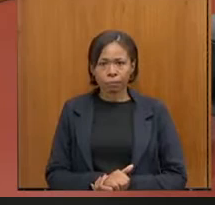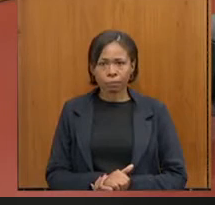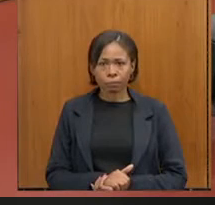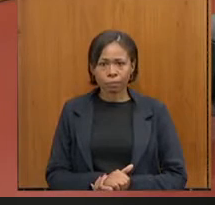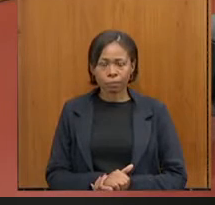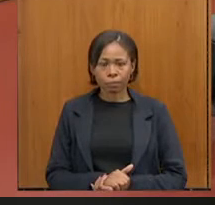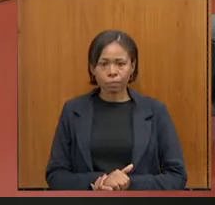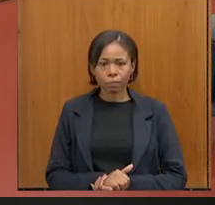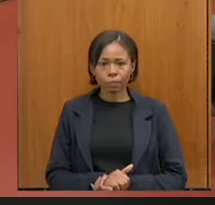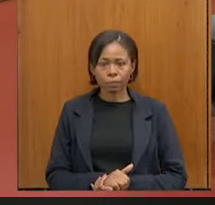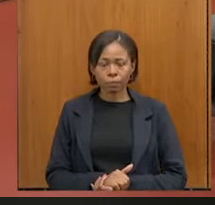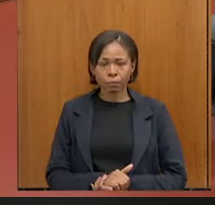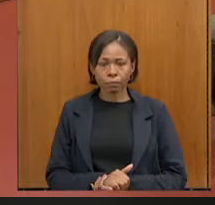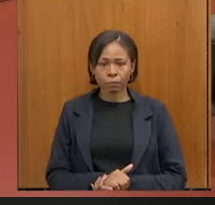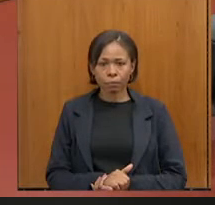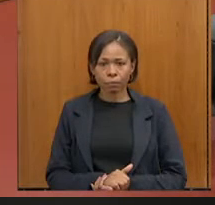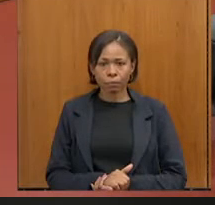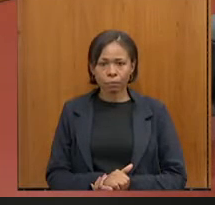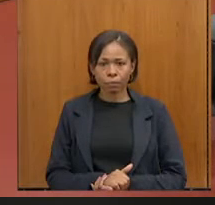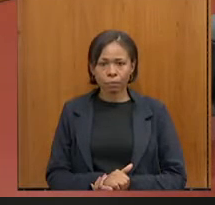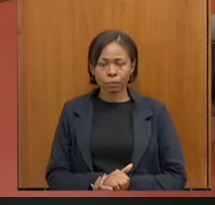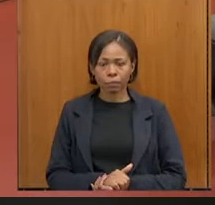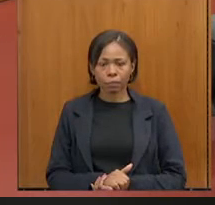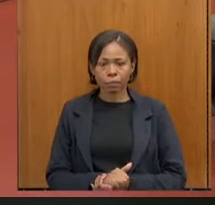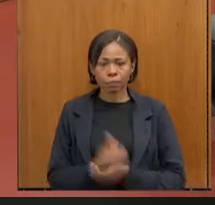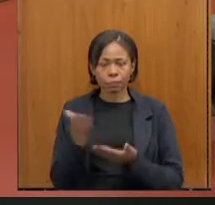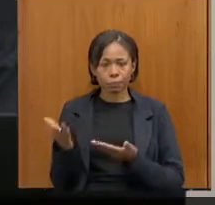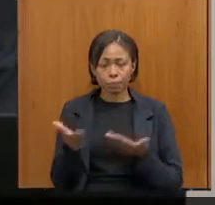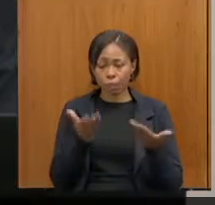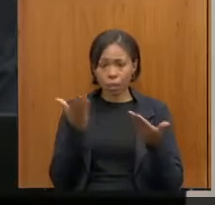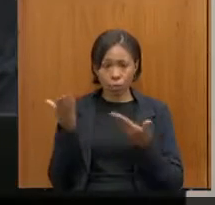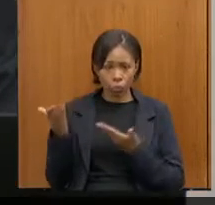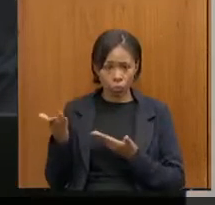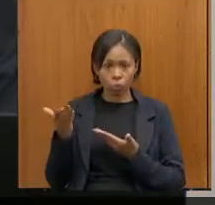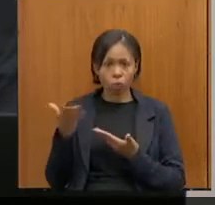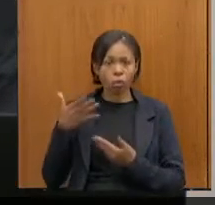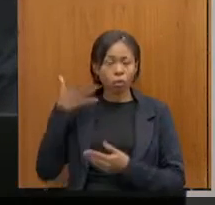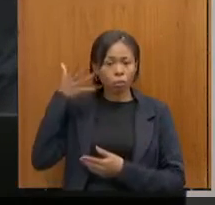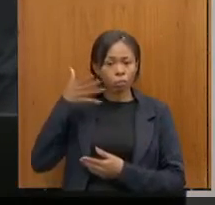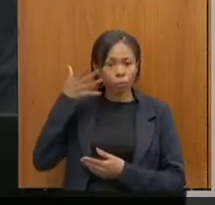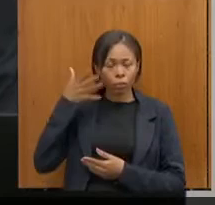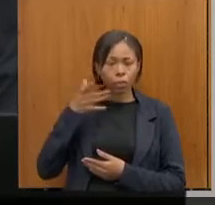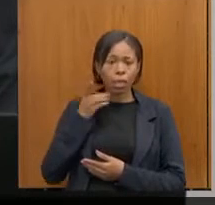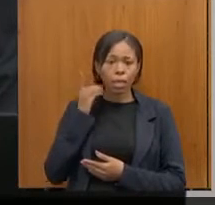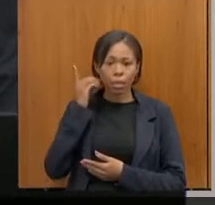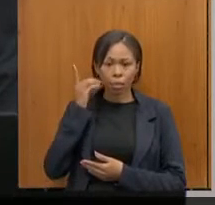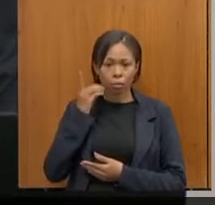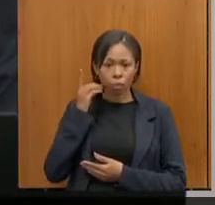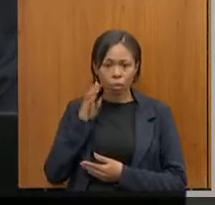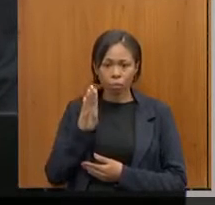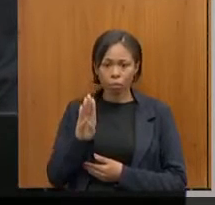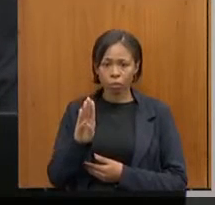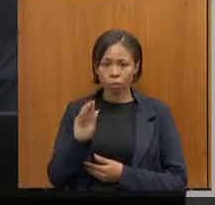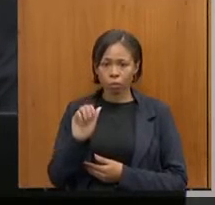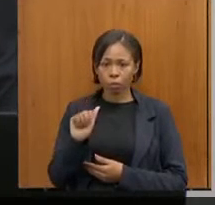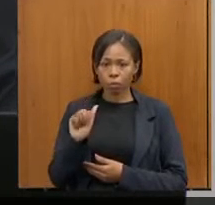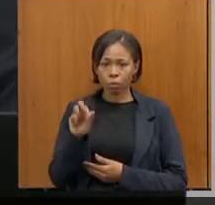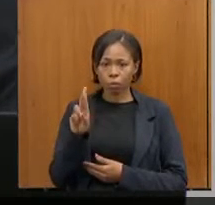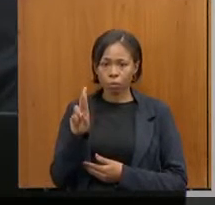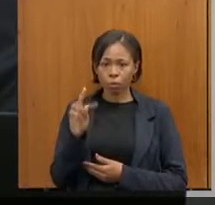Deputado Guilherme da Cunha passou a palavra neste momento o deputado o batom